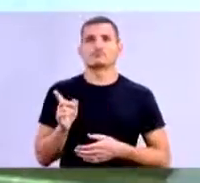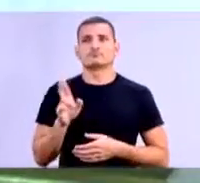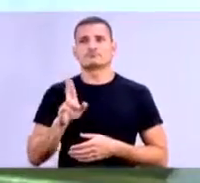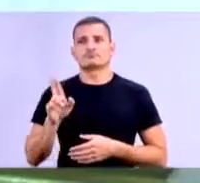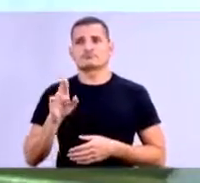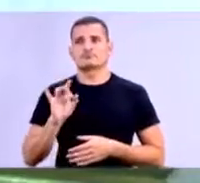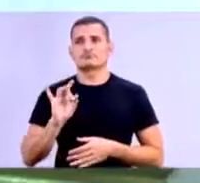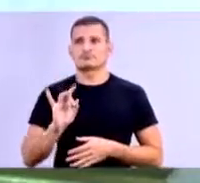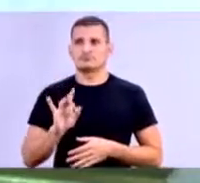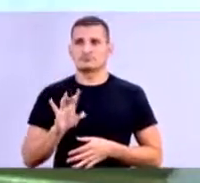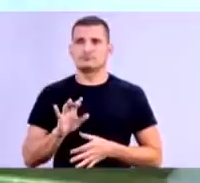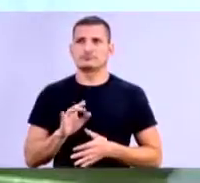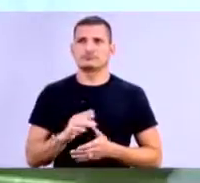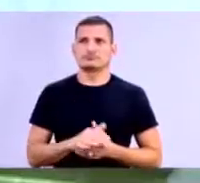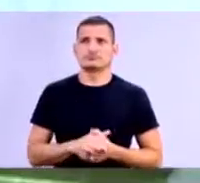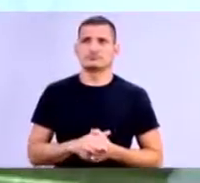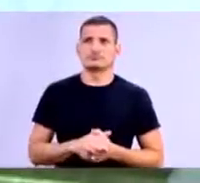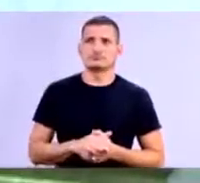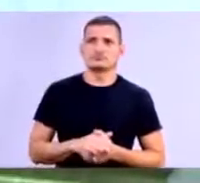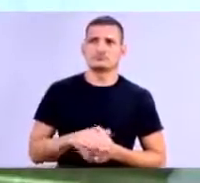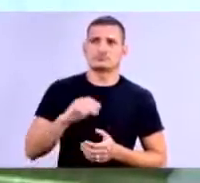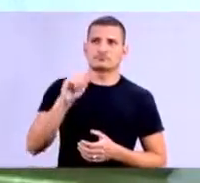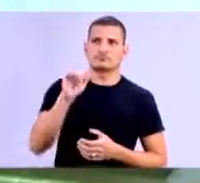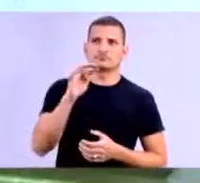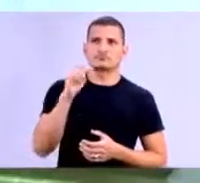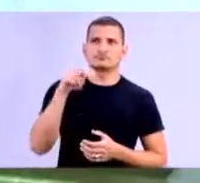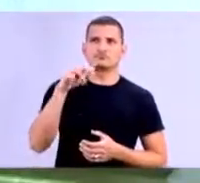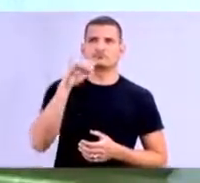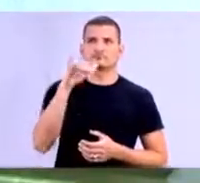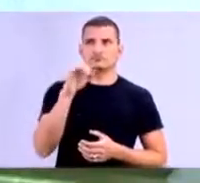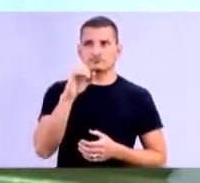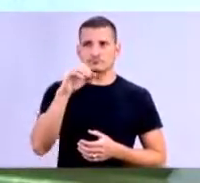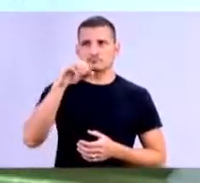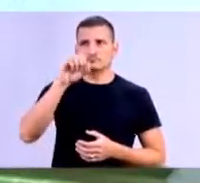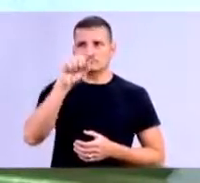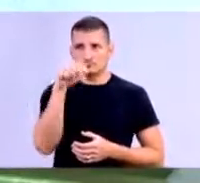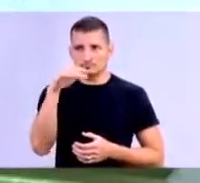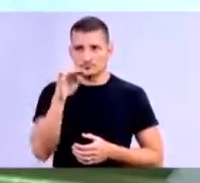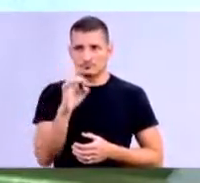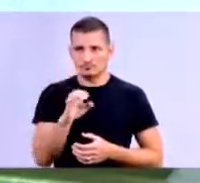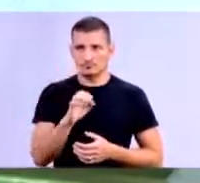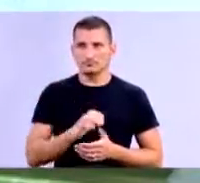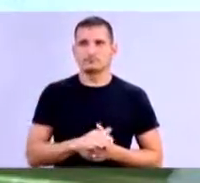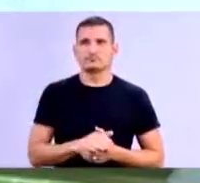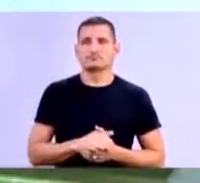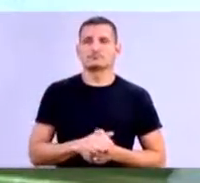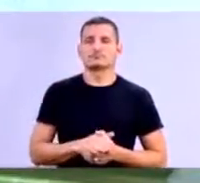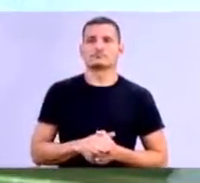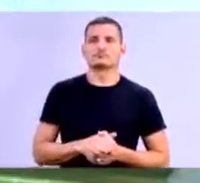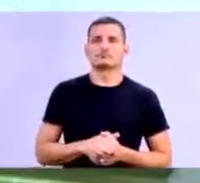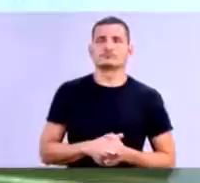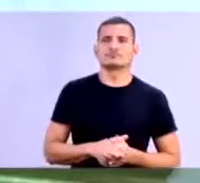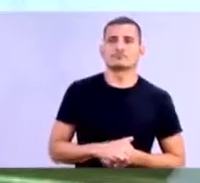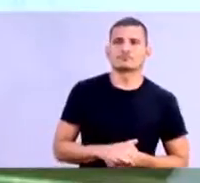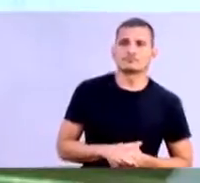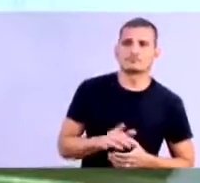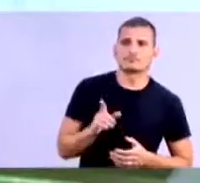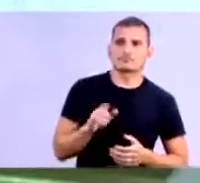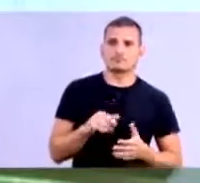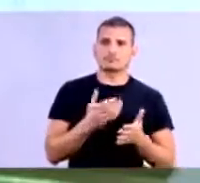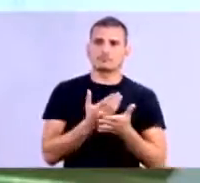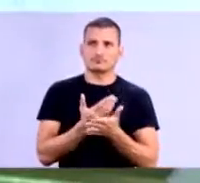ele fechar o seu texto com atenciosamente. Tá certo? Então, esta foi a nossa aula